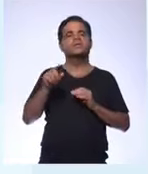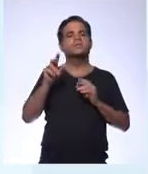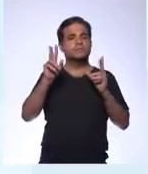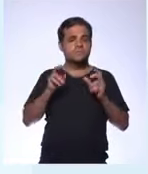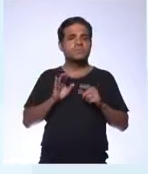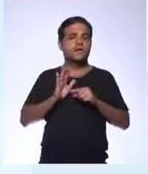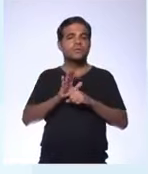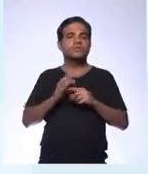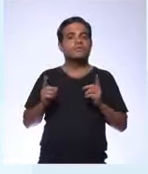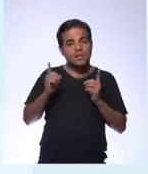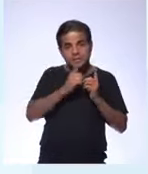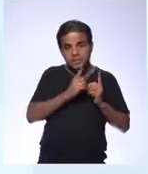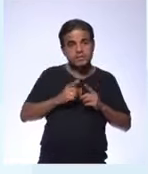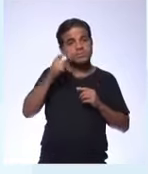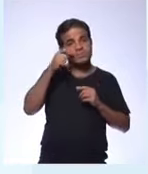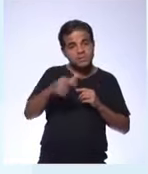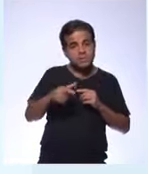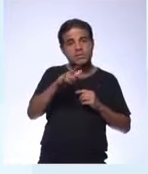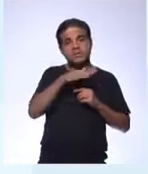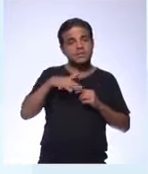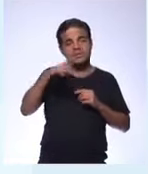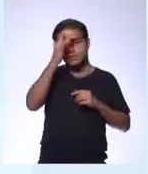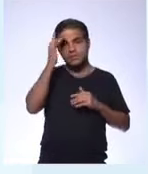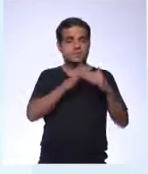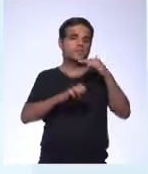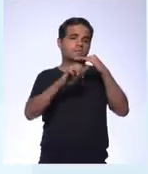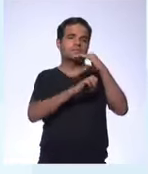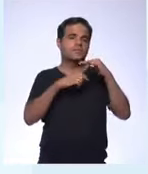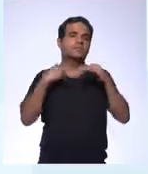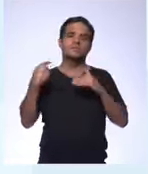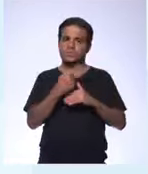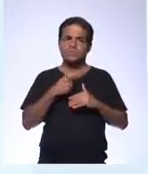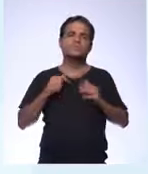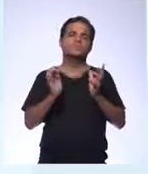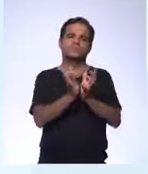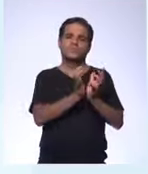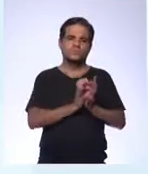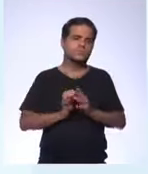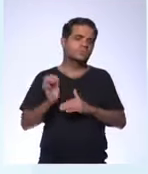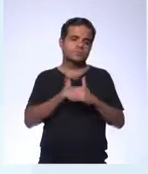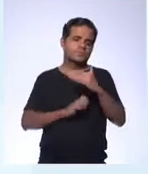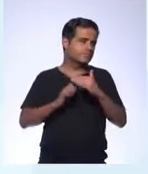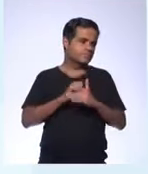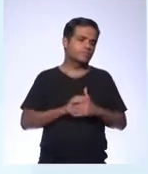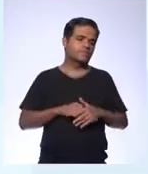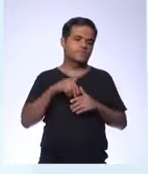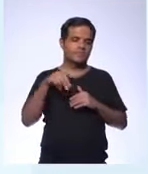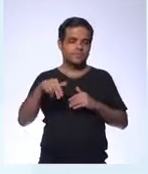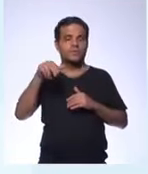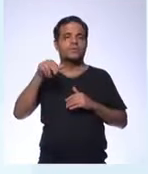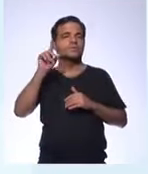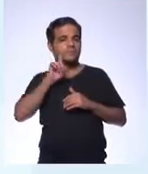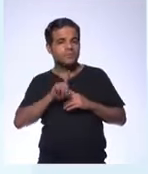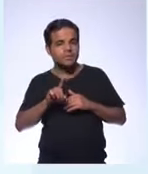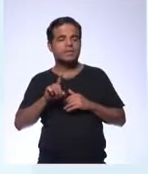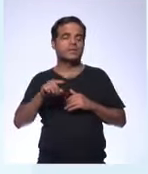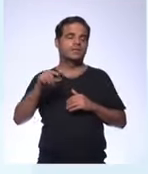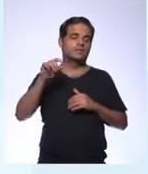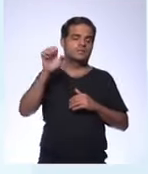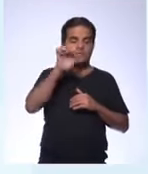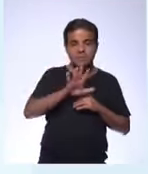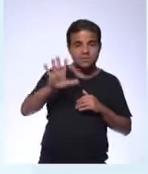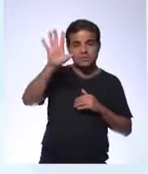medidas atendem os interesses das empresas, dos grupos empresariais norte-americanos,